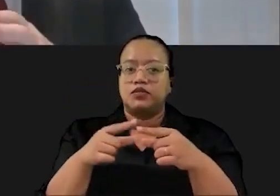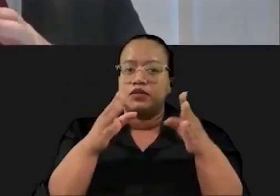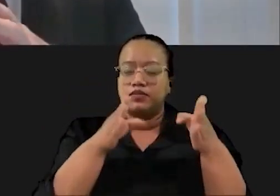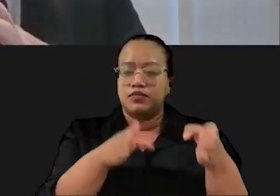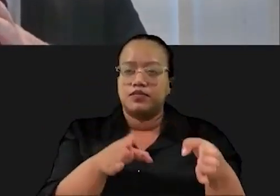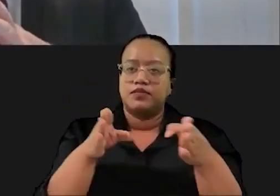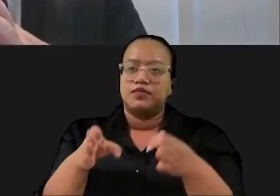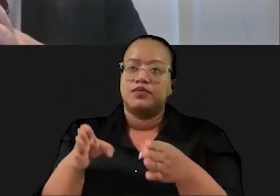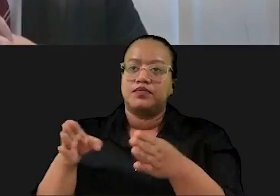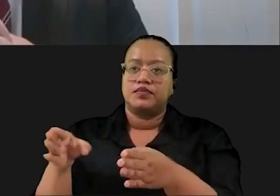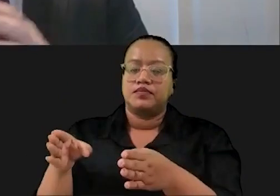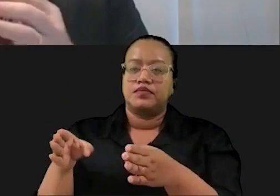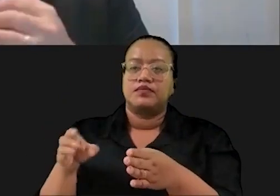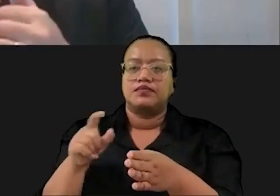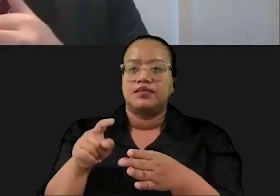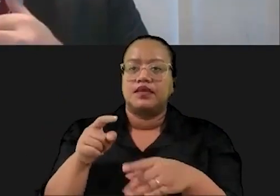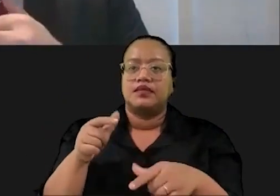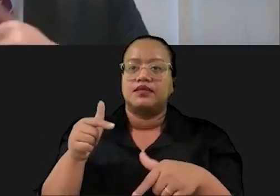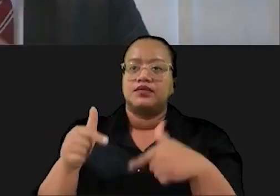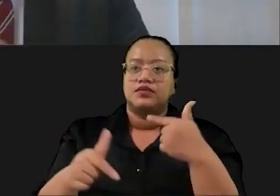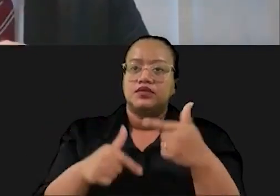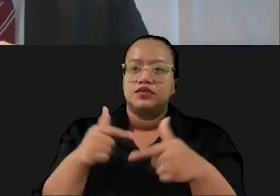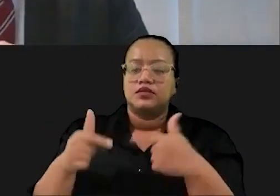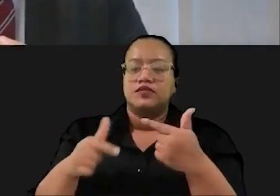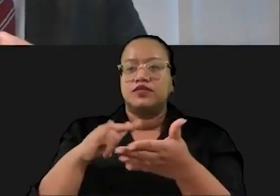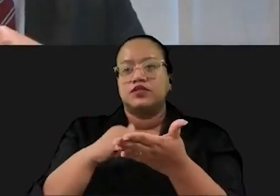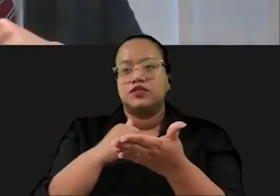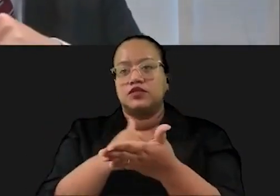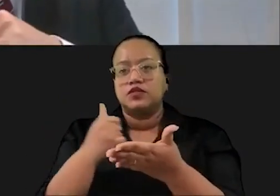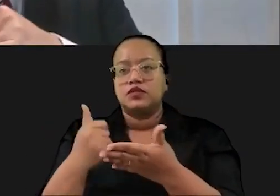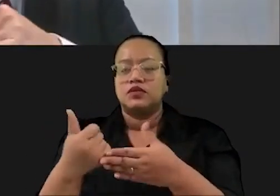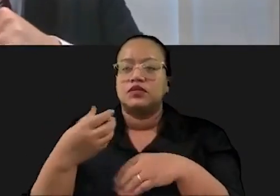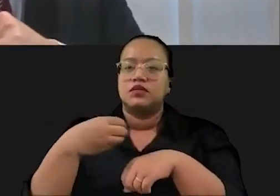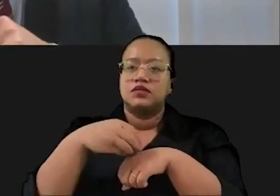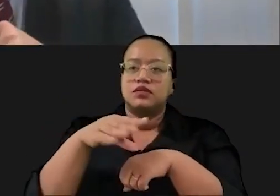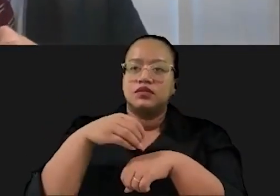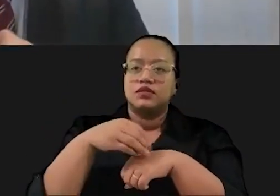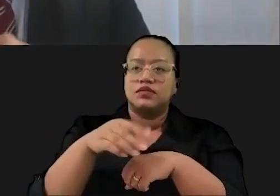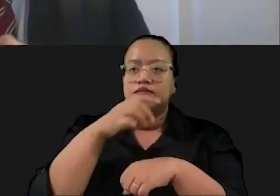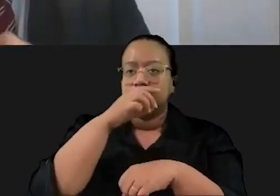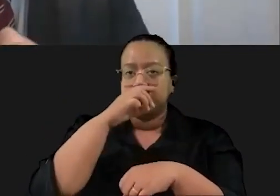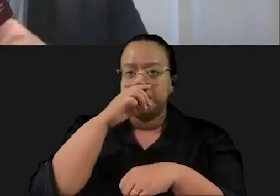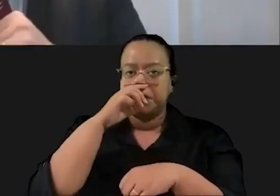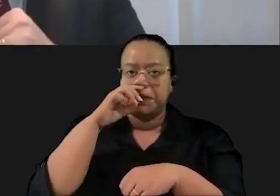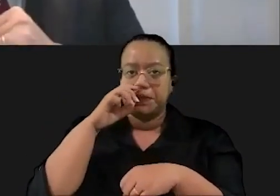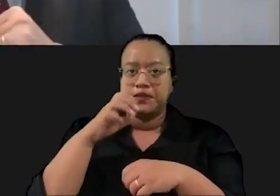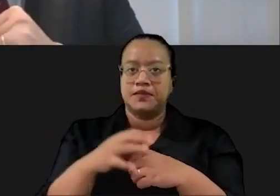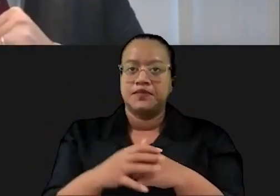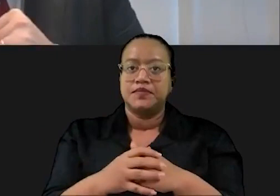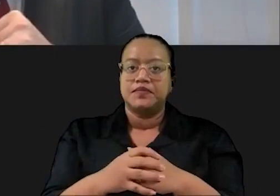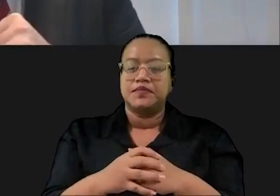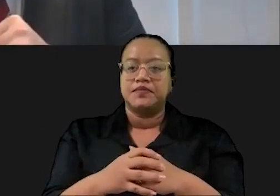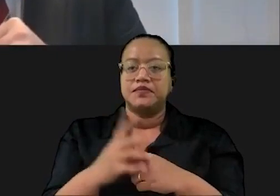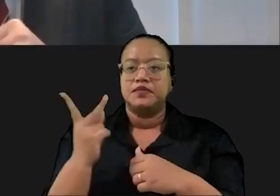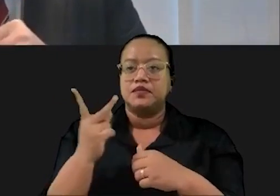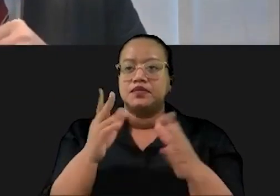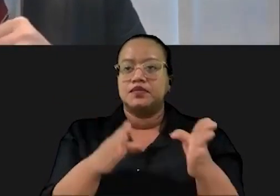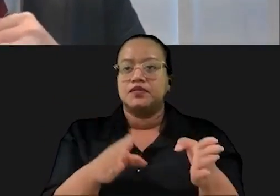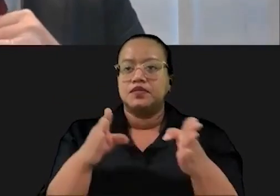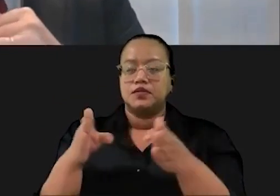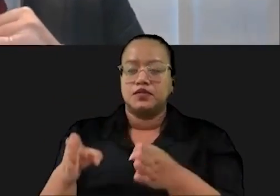orientação uníssona, enfim. E, em um segundo momento, a padronização vem como sinônimo